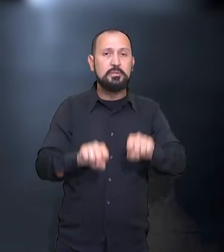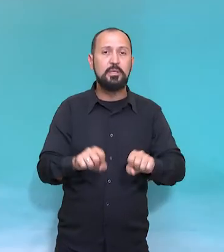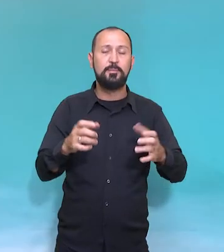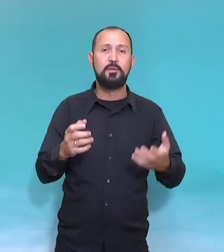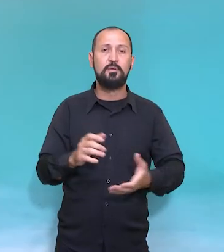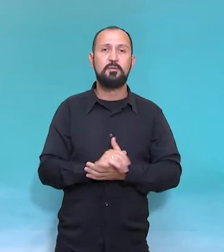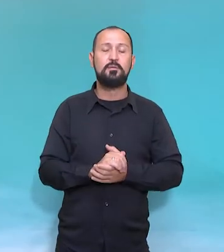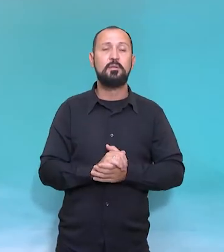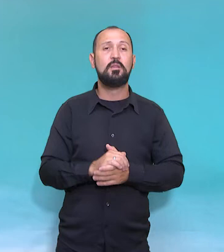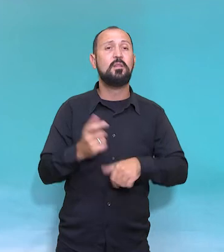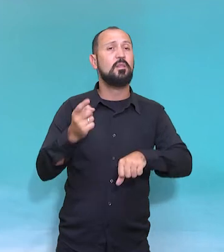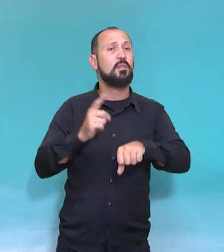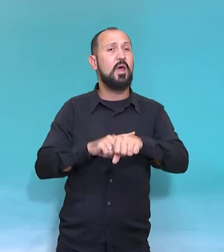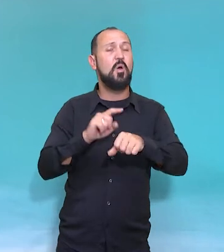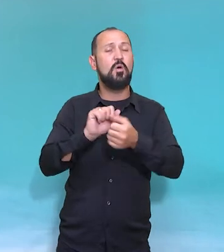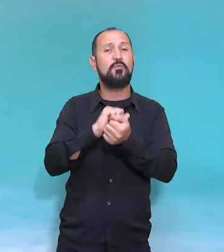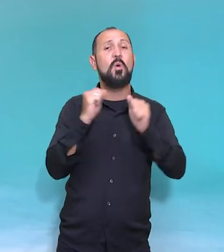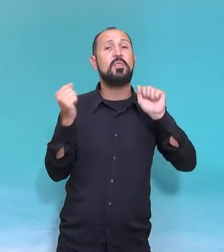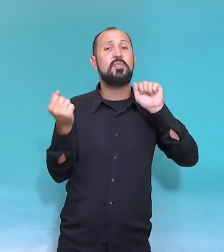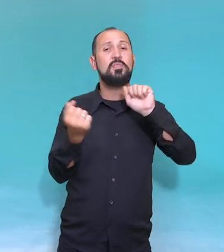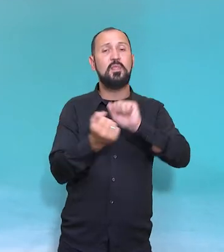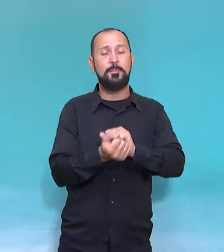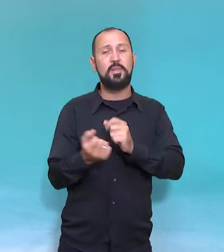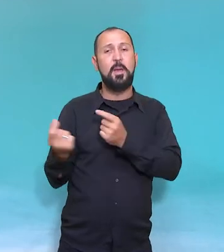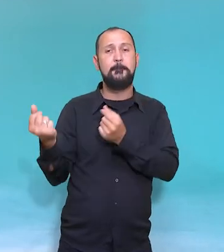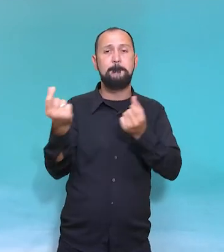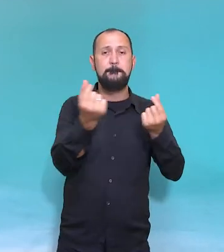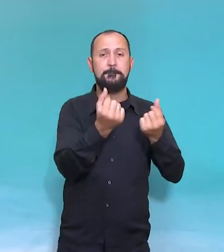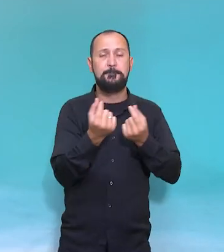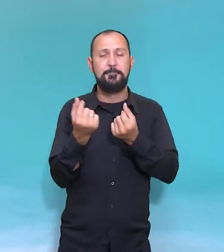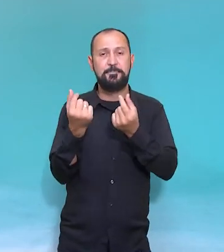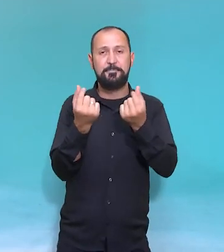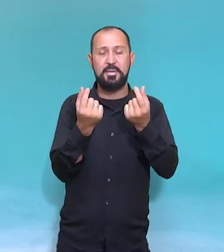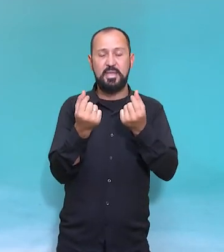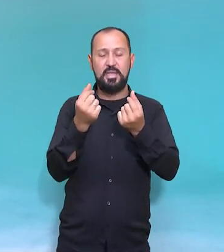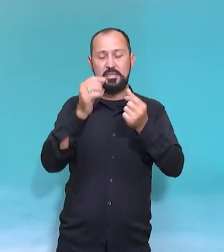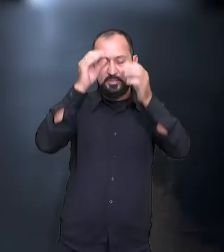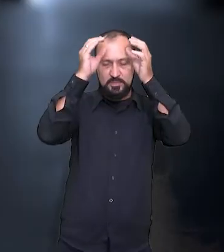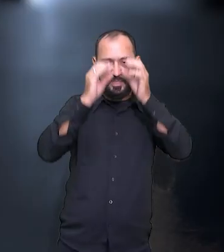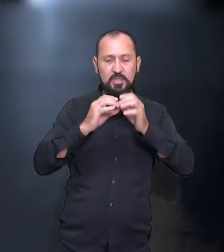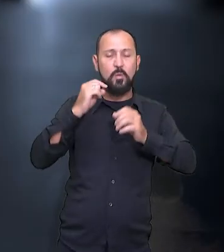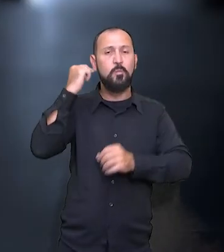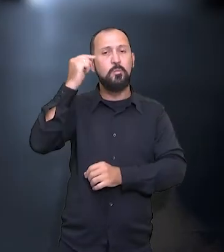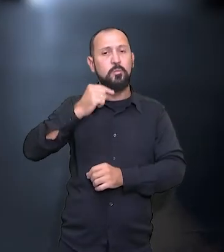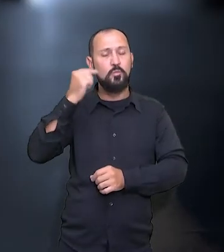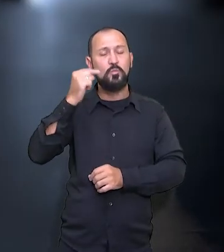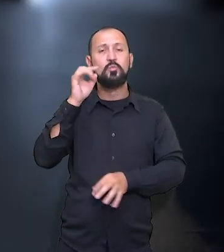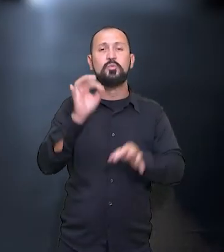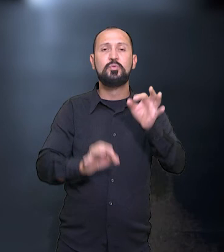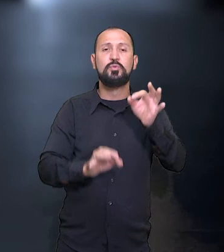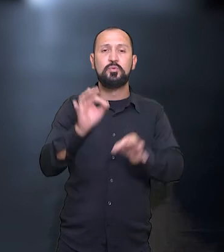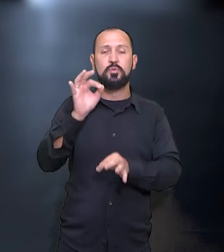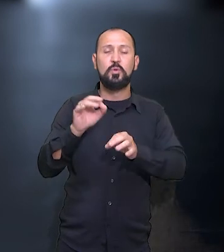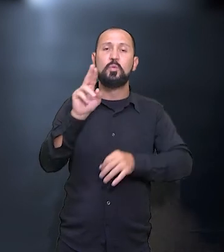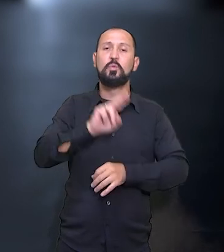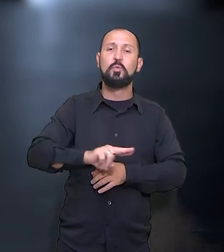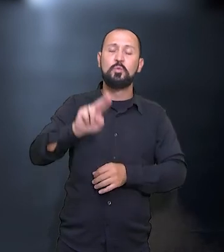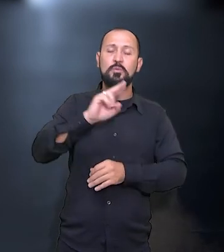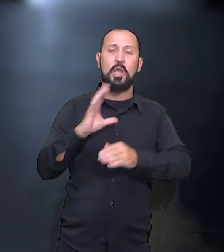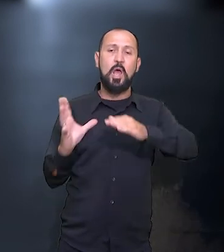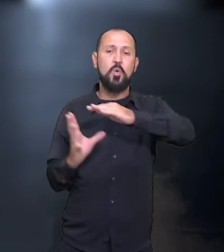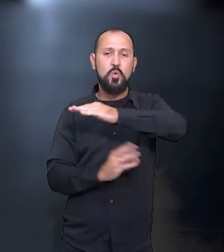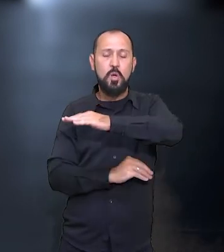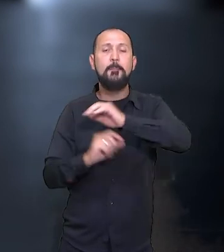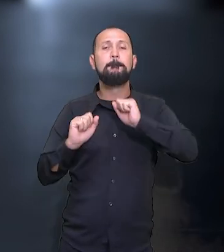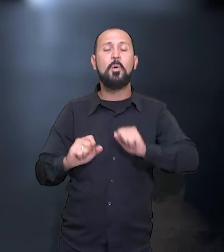ao SERP, eles automaticamente vão atender os interessados, cidadãos, advogados, do meio jurídico, por